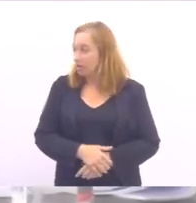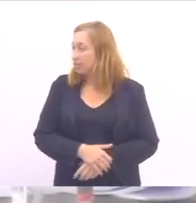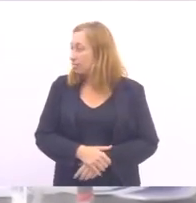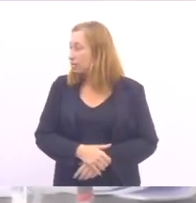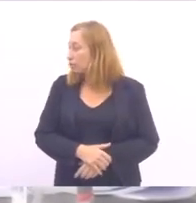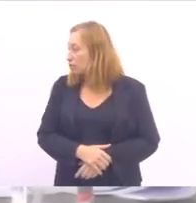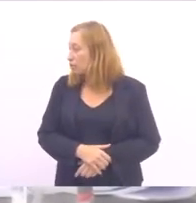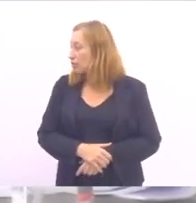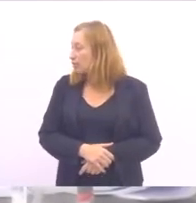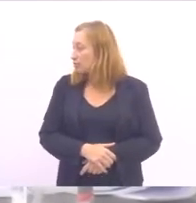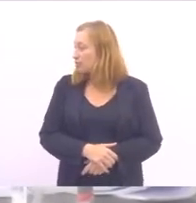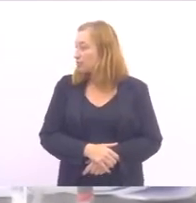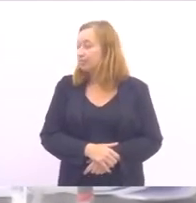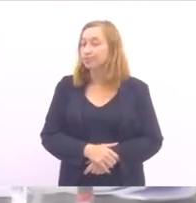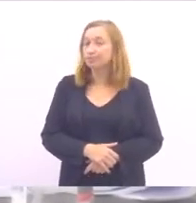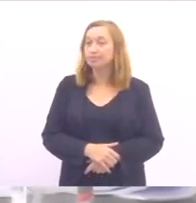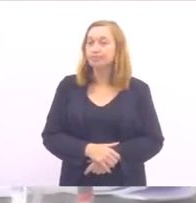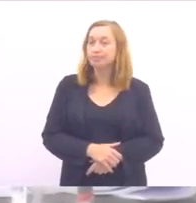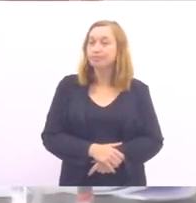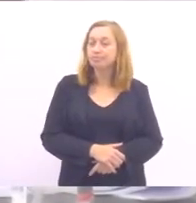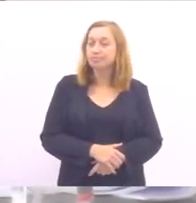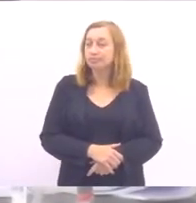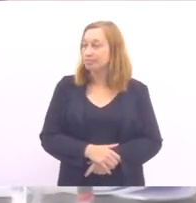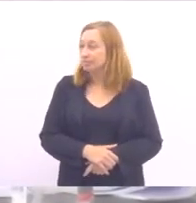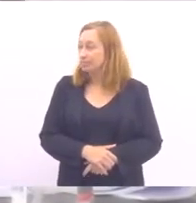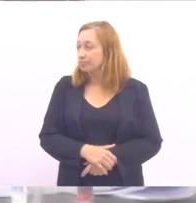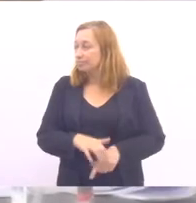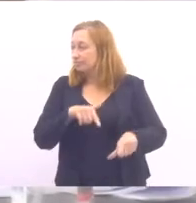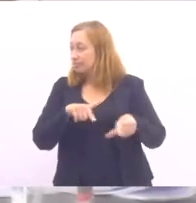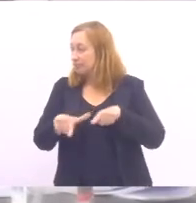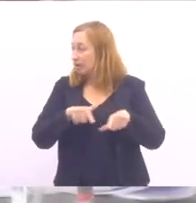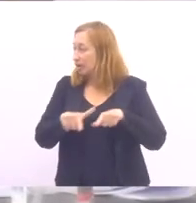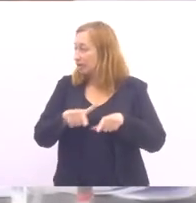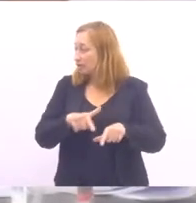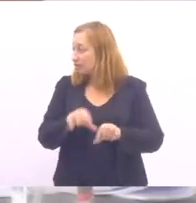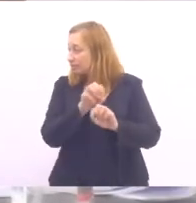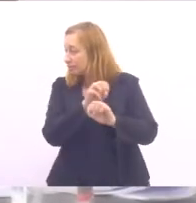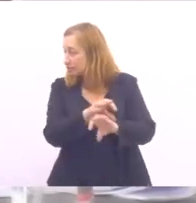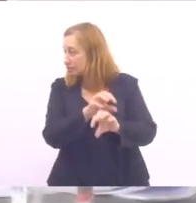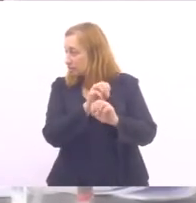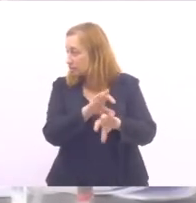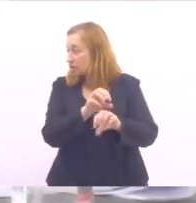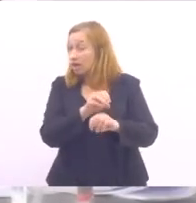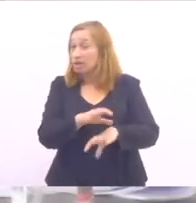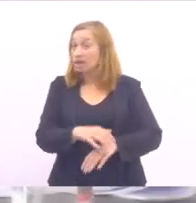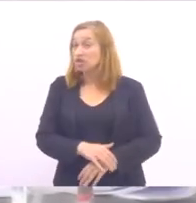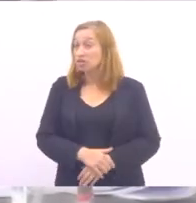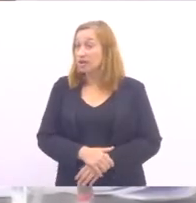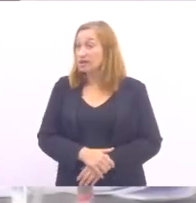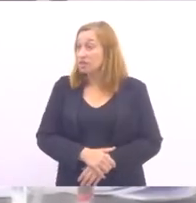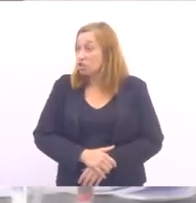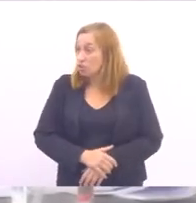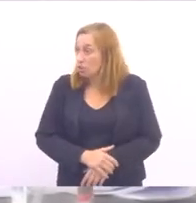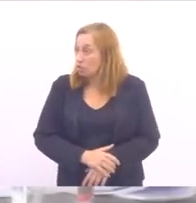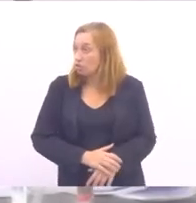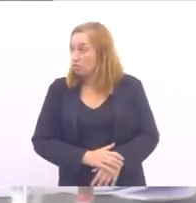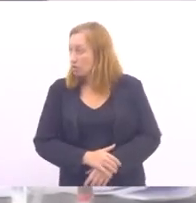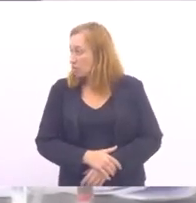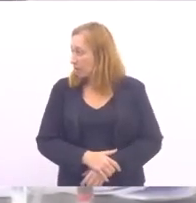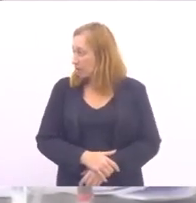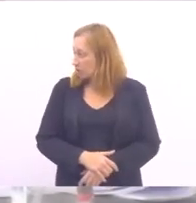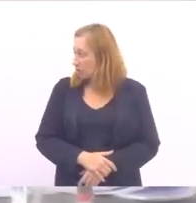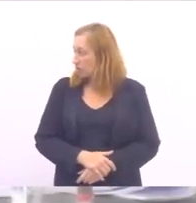primeiro momento, podia ser que não fosse, mas com o trabalho de educação ambiental, né, com a prefeitura, com o